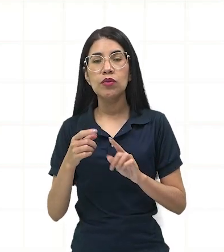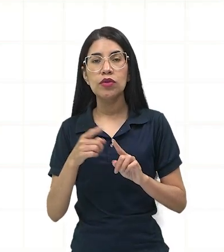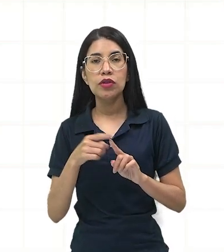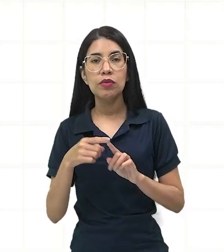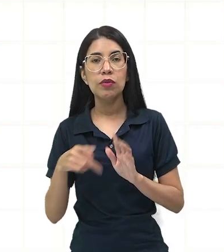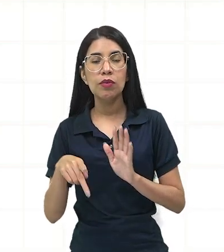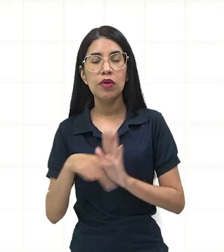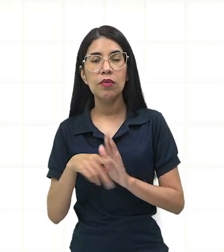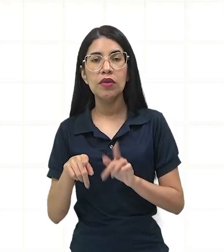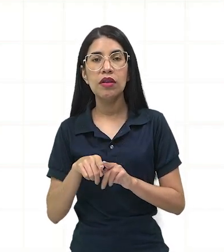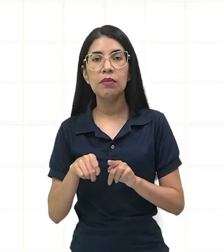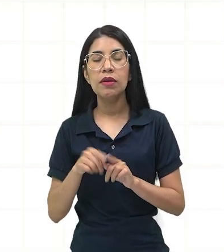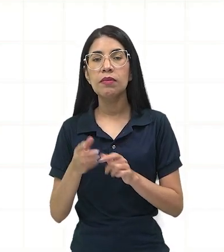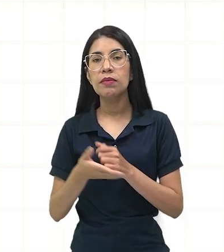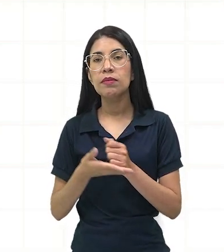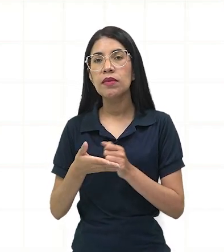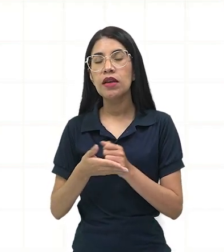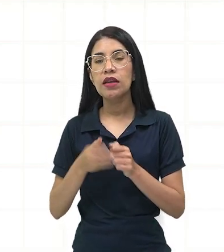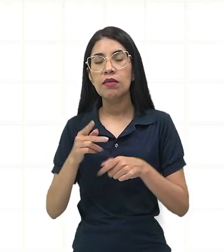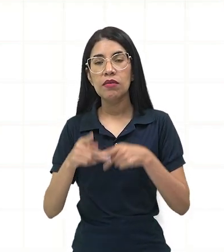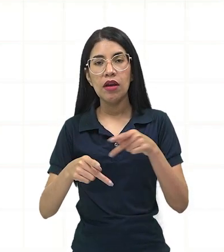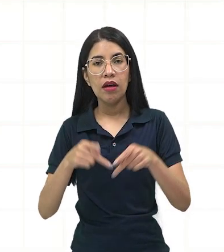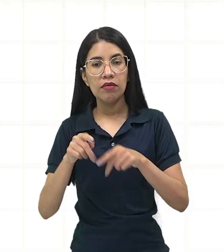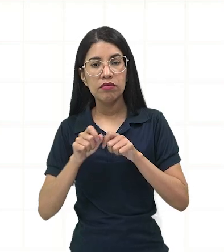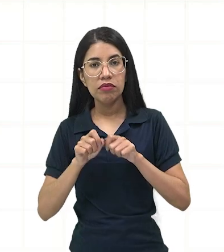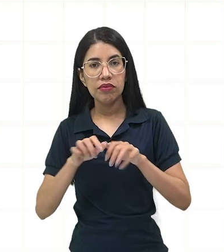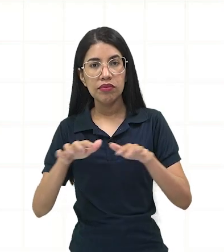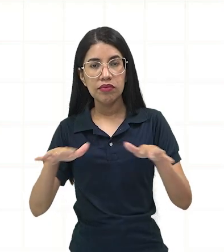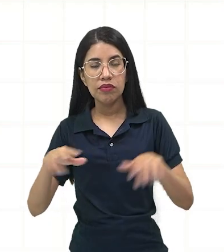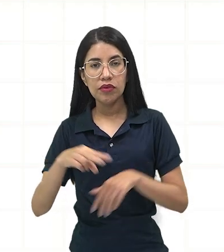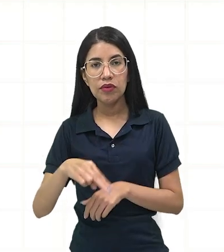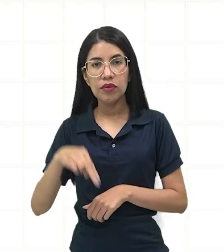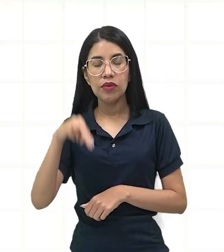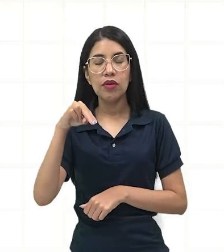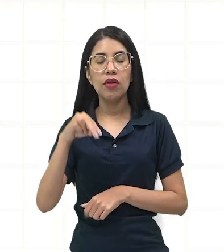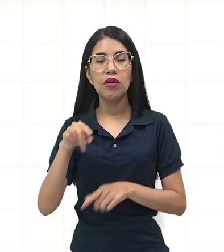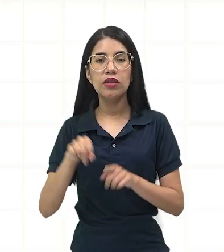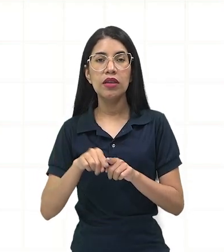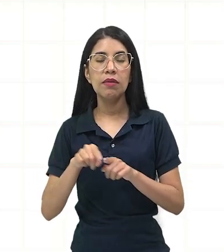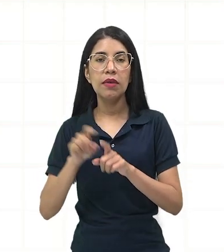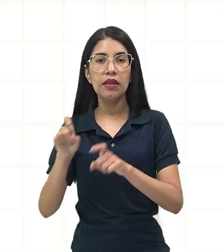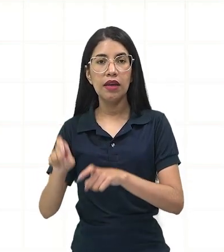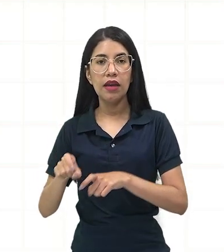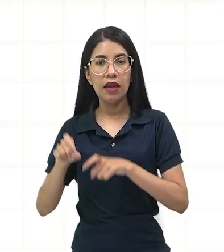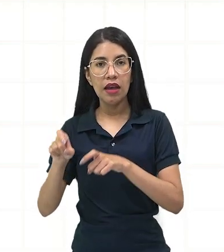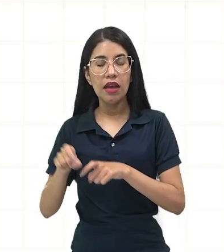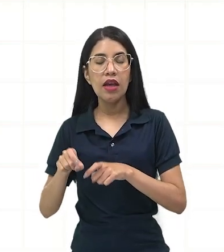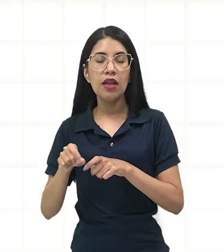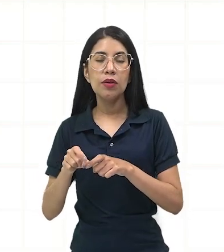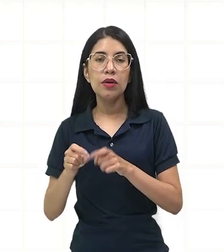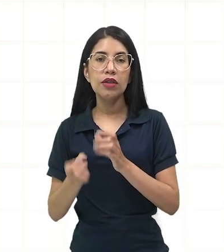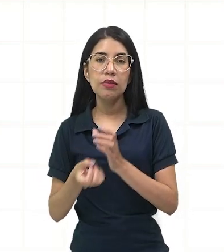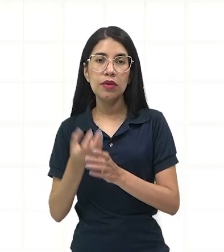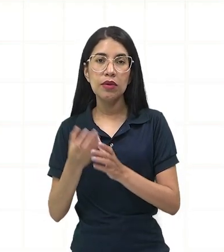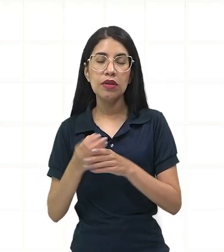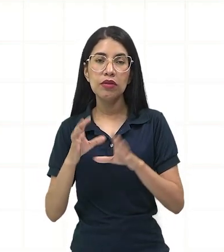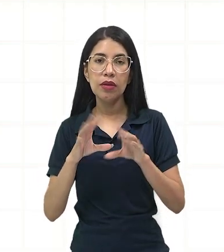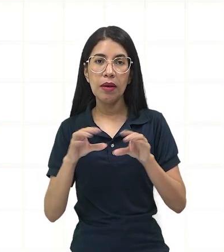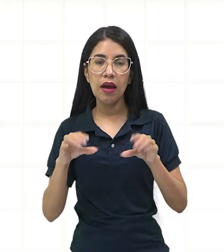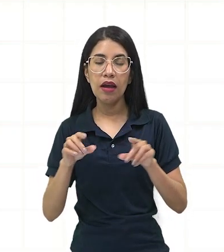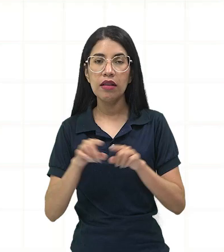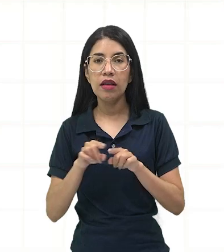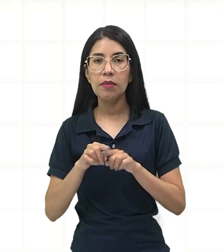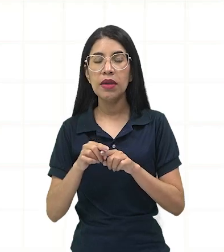baseado principalmente no povoamento ao norte e na agricultura de algodão e tabaco também